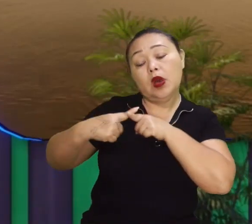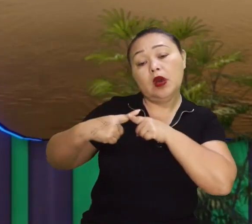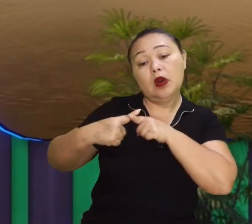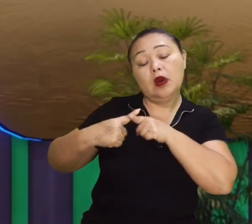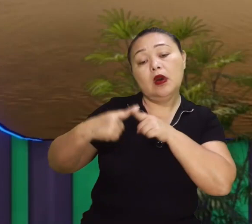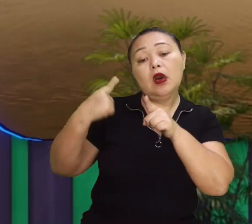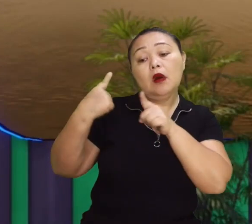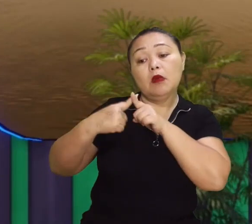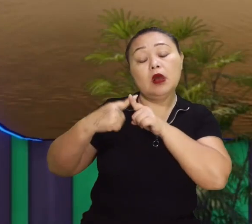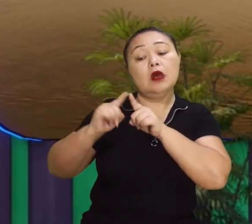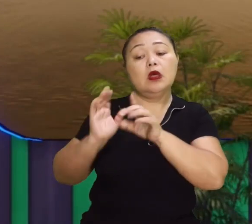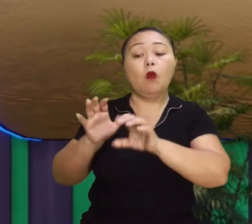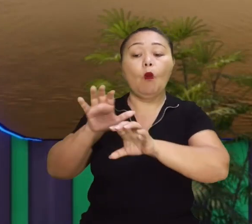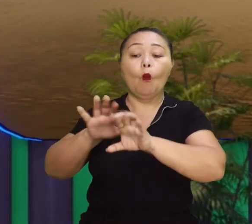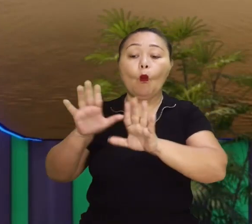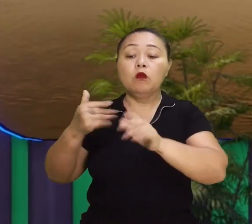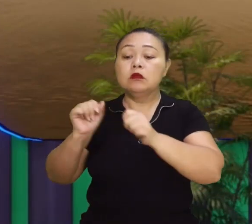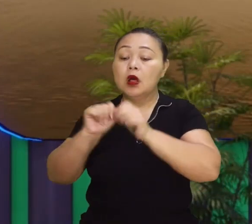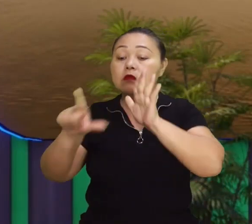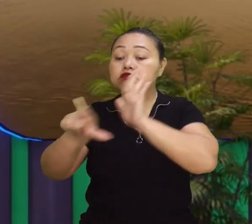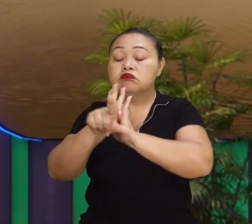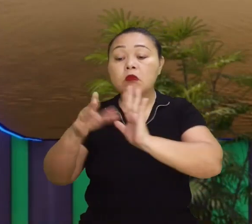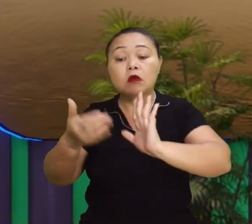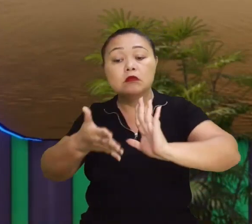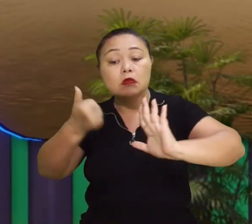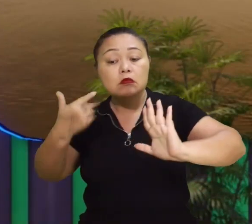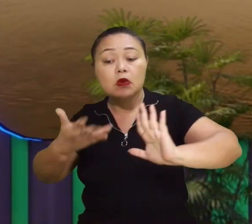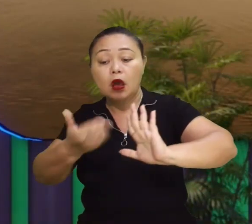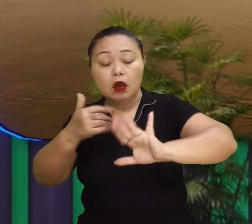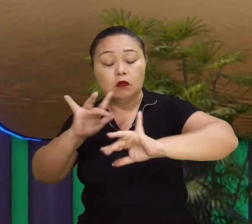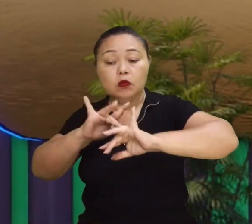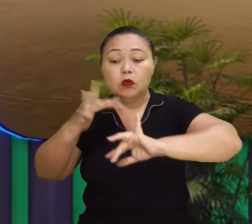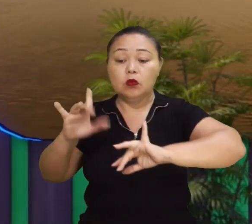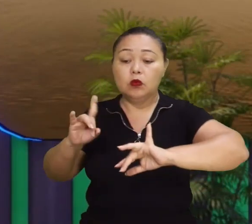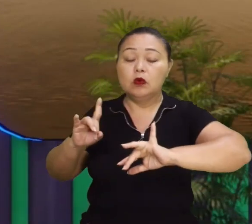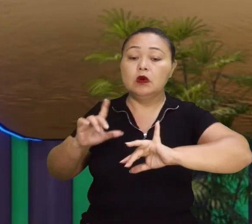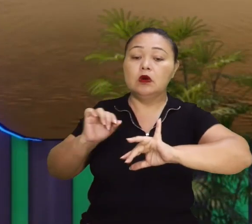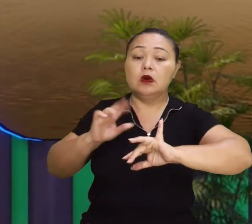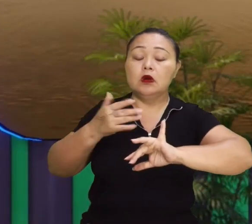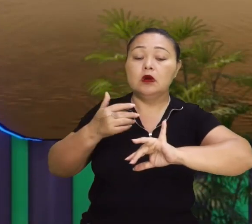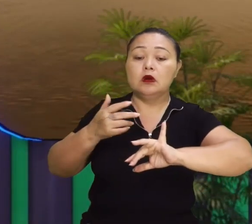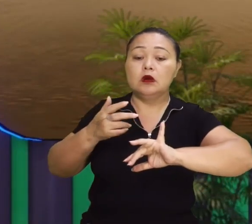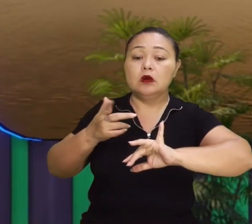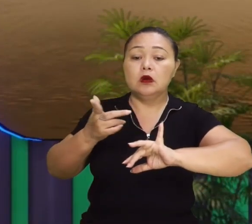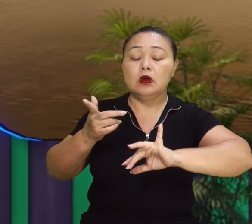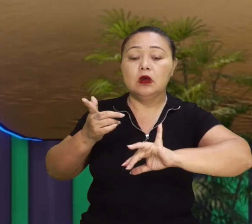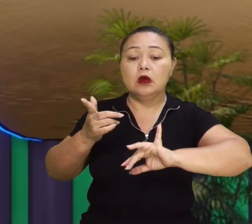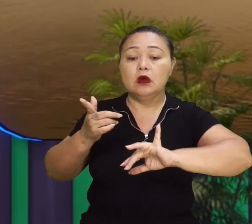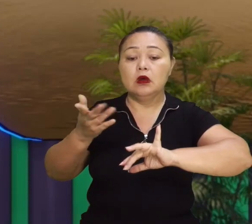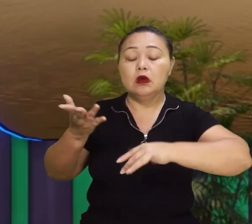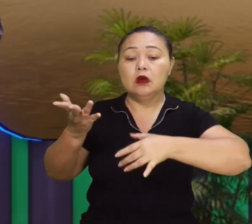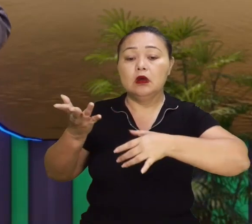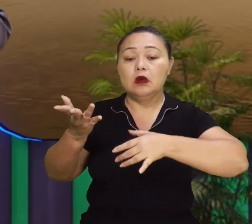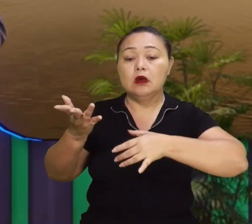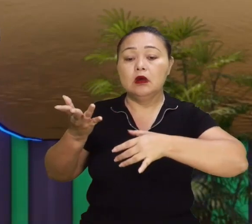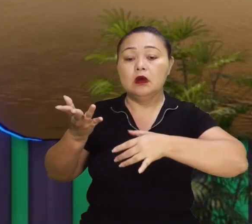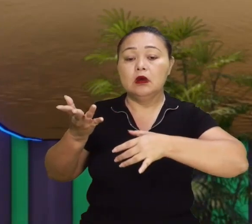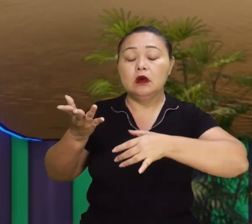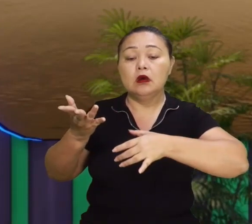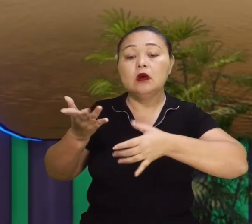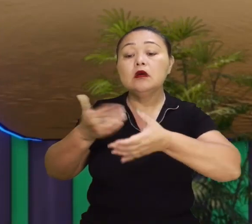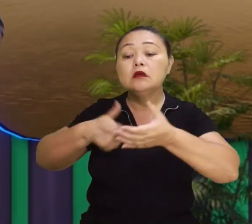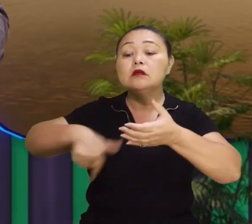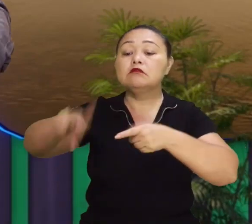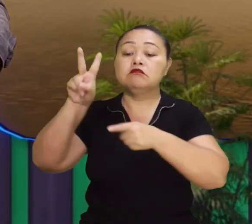forma ilegal, retirando de forma ilegal algo que não está, que